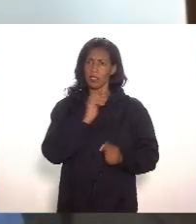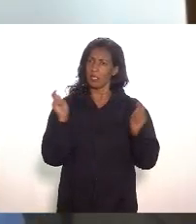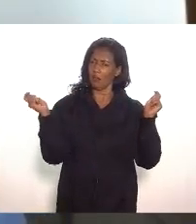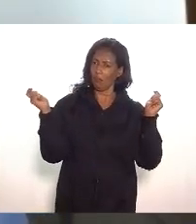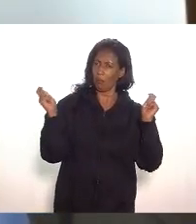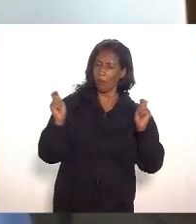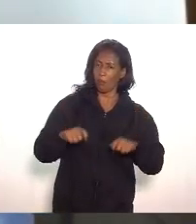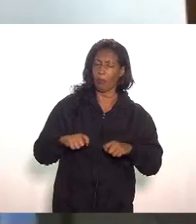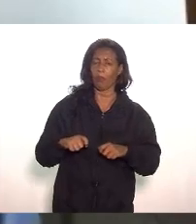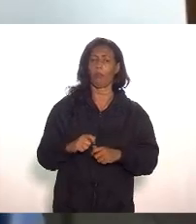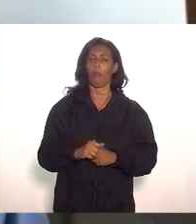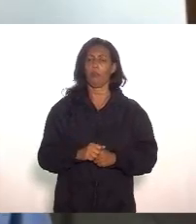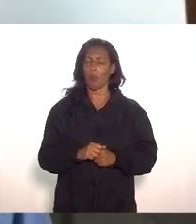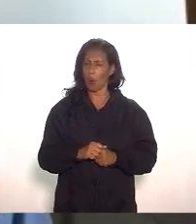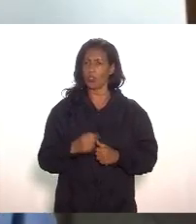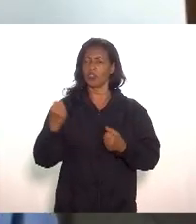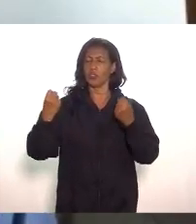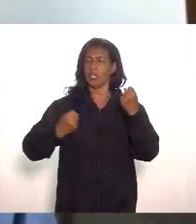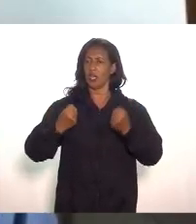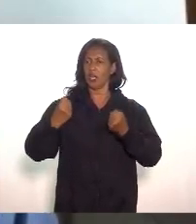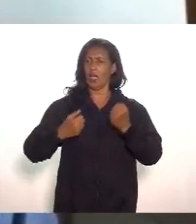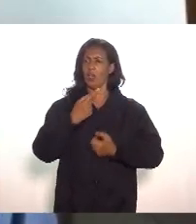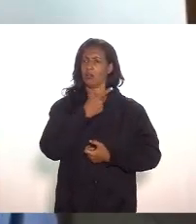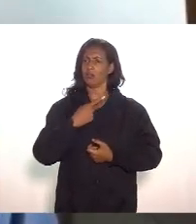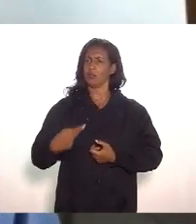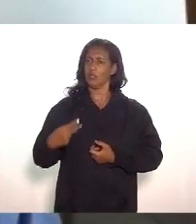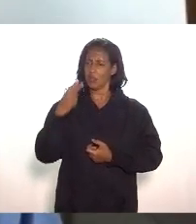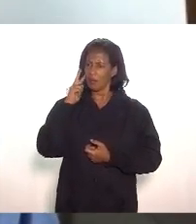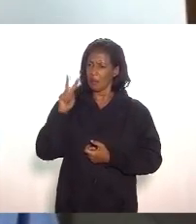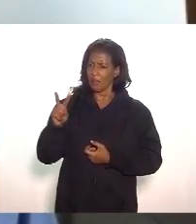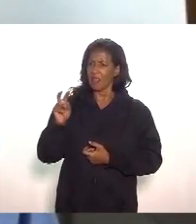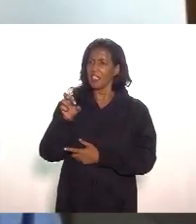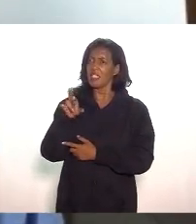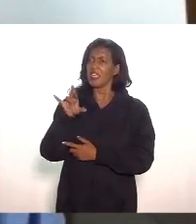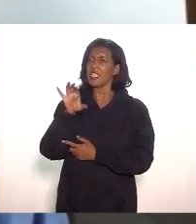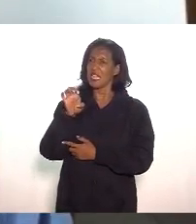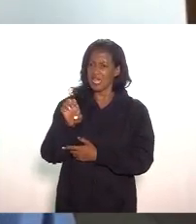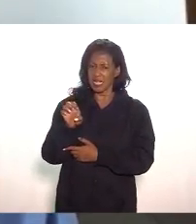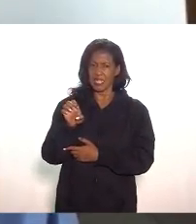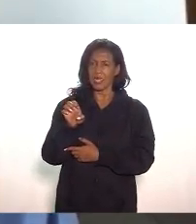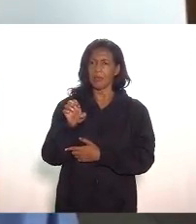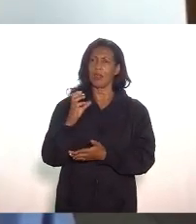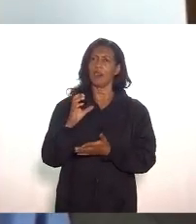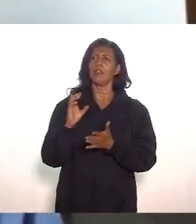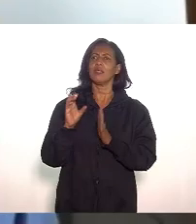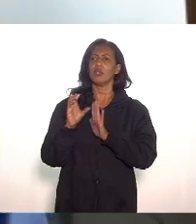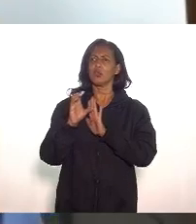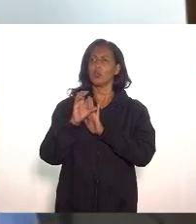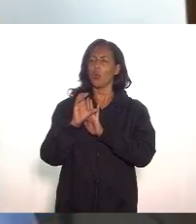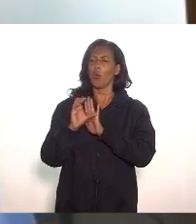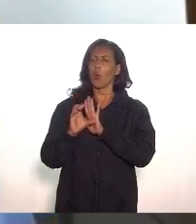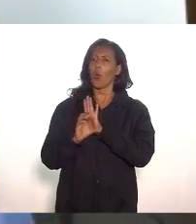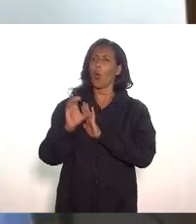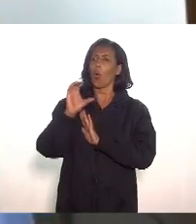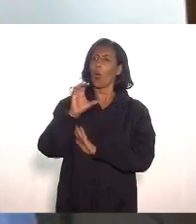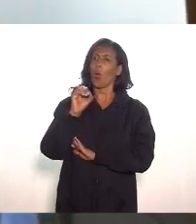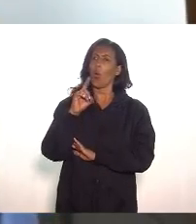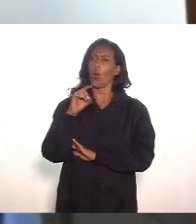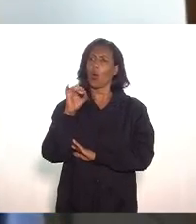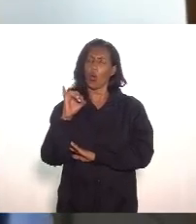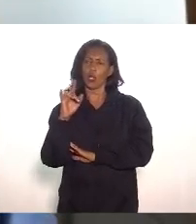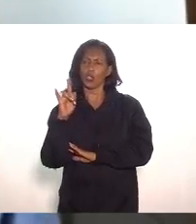fazer blitz de segurança pública para averiguação de crimes previstos no nosso Código Penal e a dar suporte